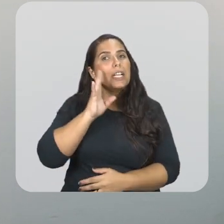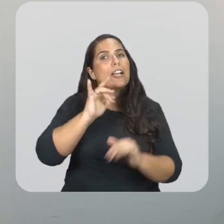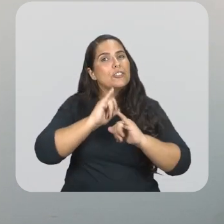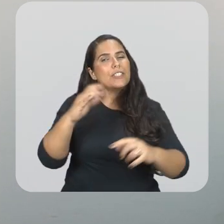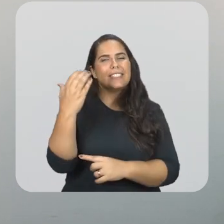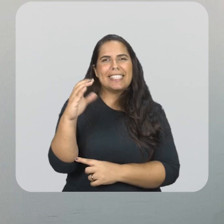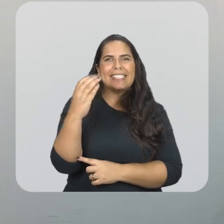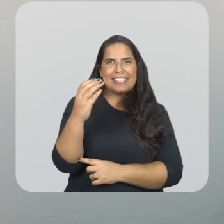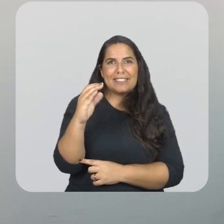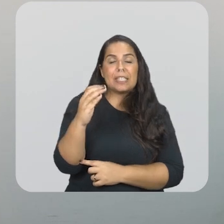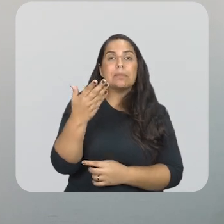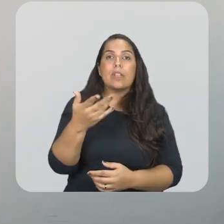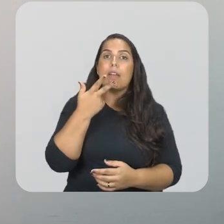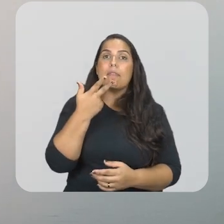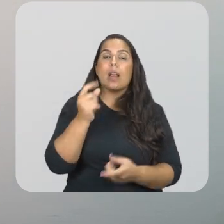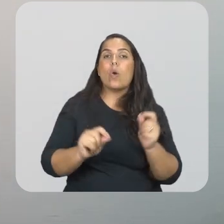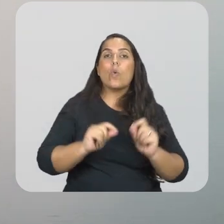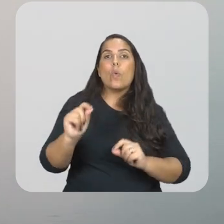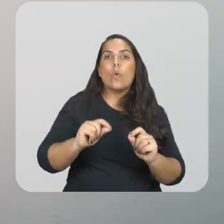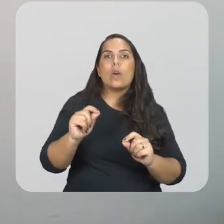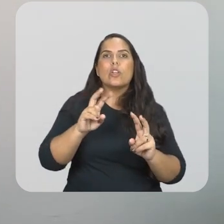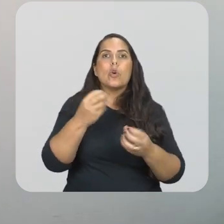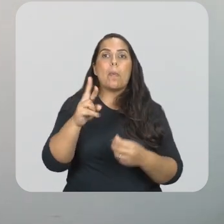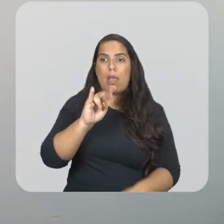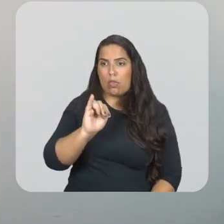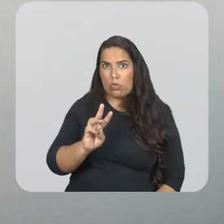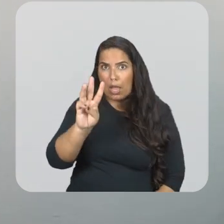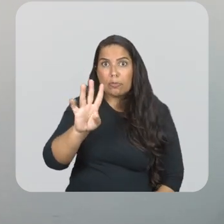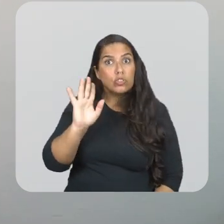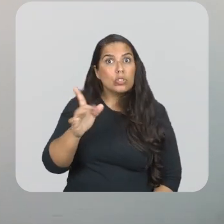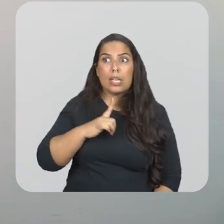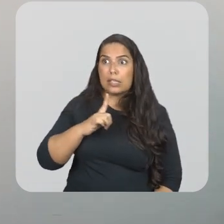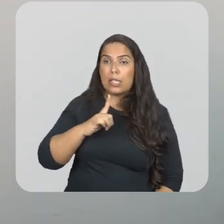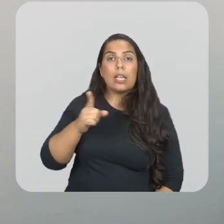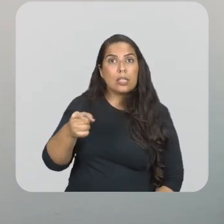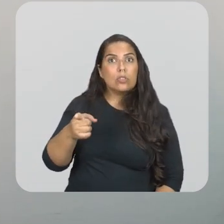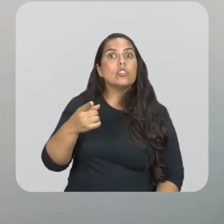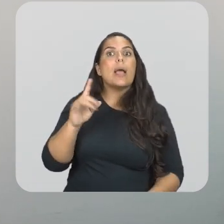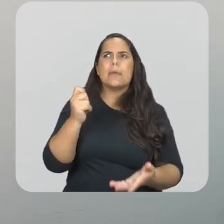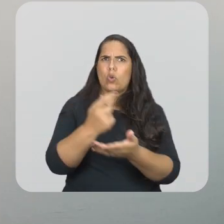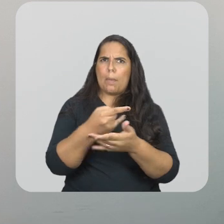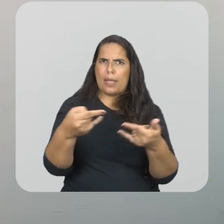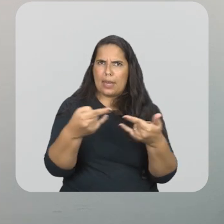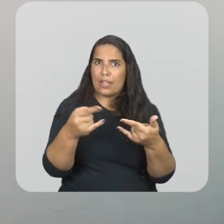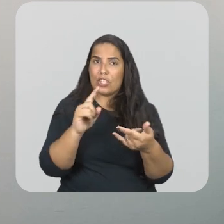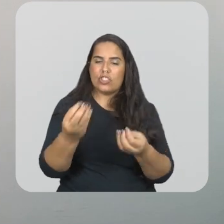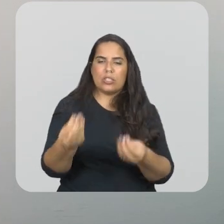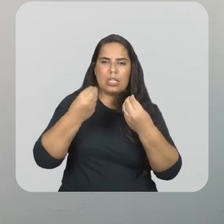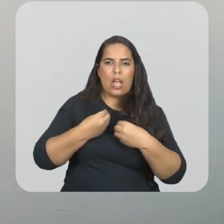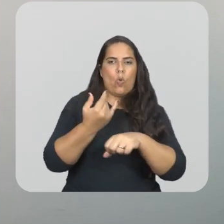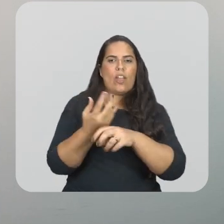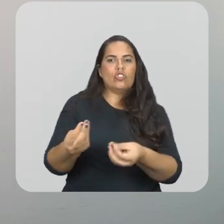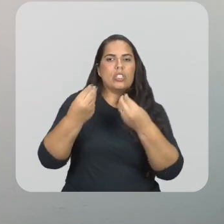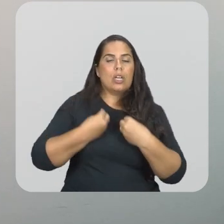legal de divulgação científica, né? E aí falar cada vez mais em Renovation Week já abriu para comprar ingresso, né? A gente não compra ingresso, a gente